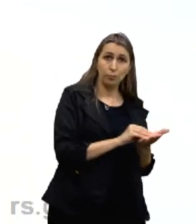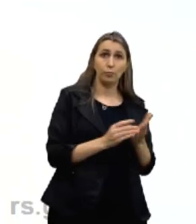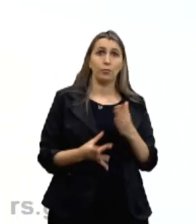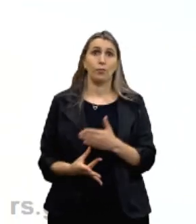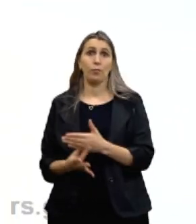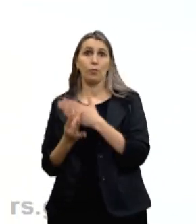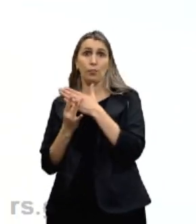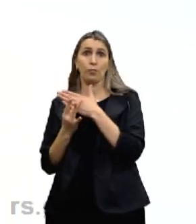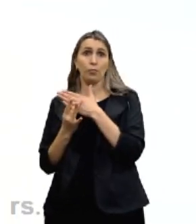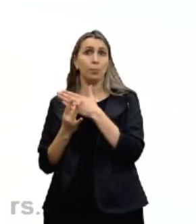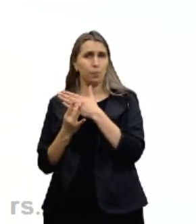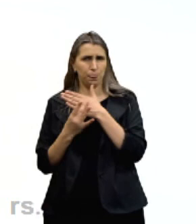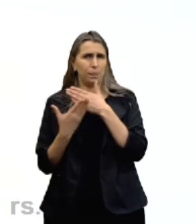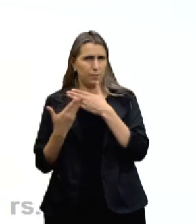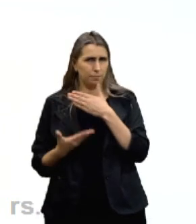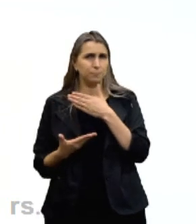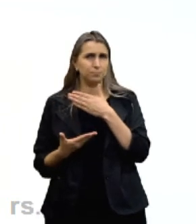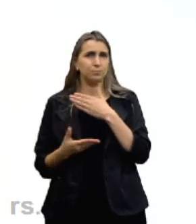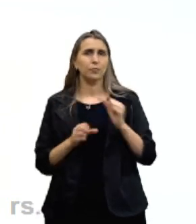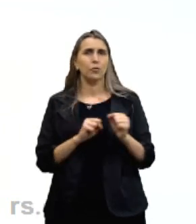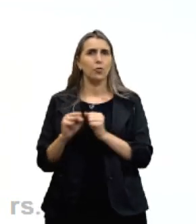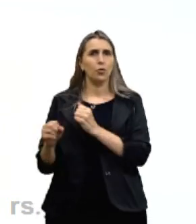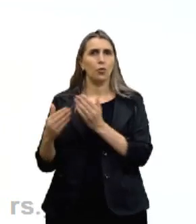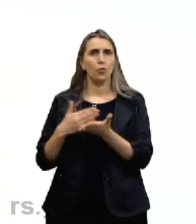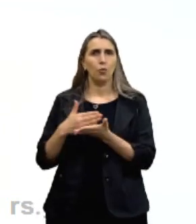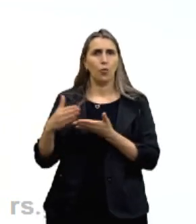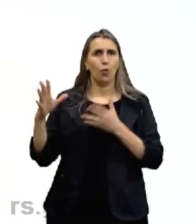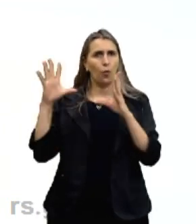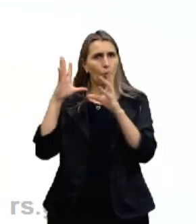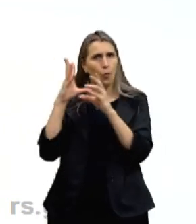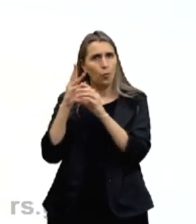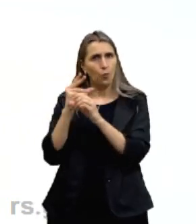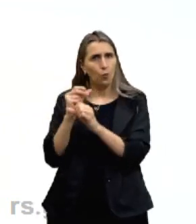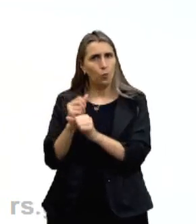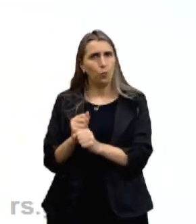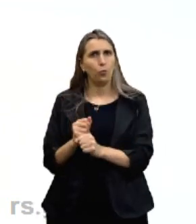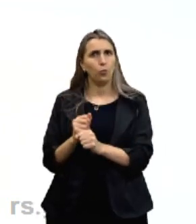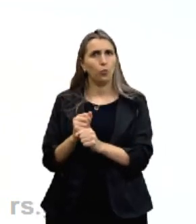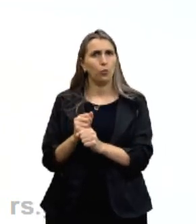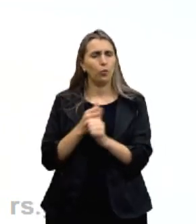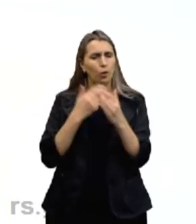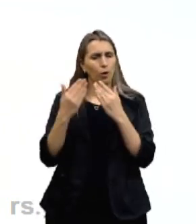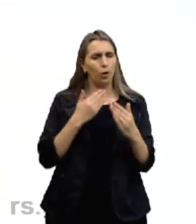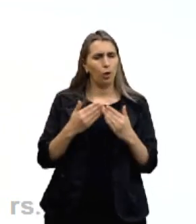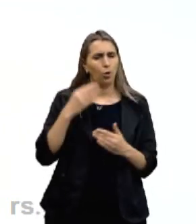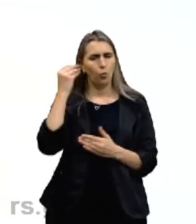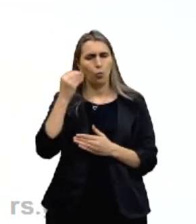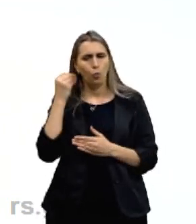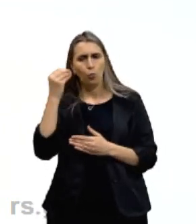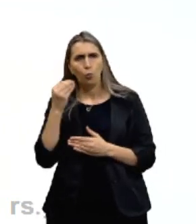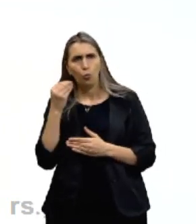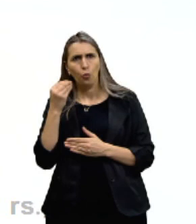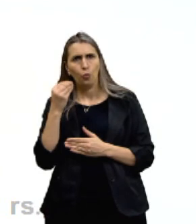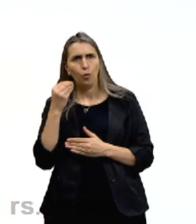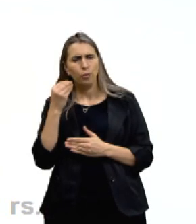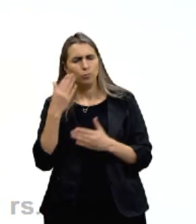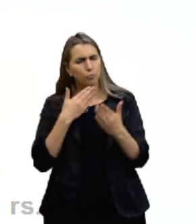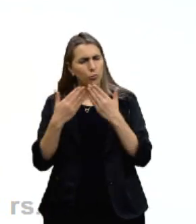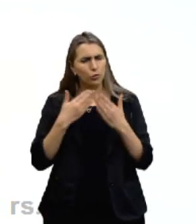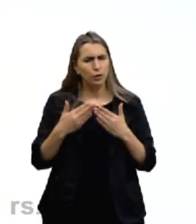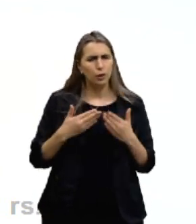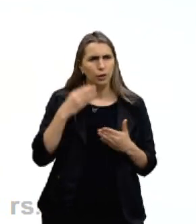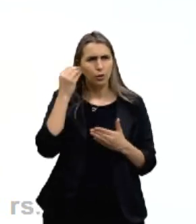Realismo acho que dá para gente começar a fazer um resumo assim ó A análise psicológica muito